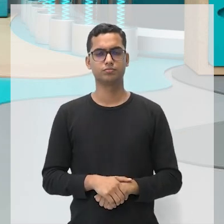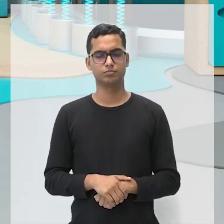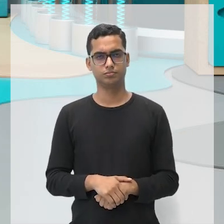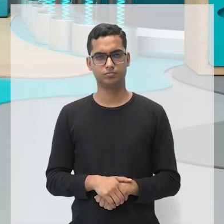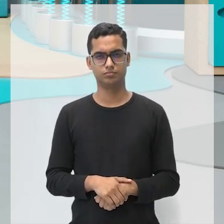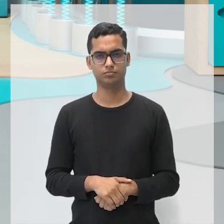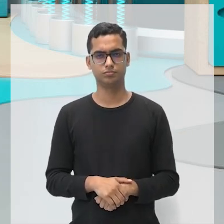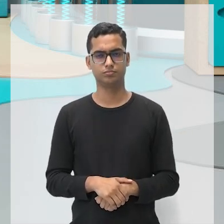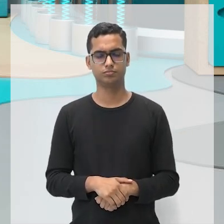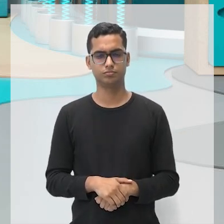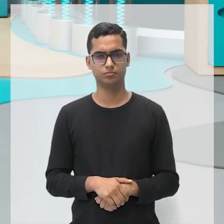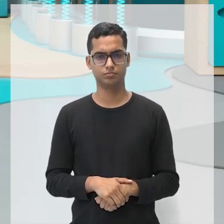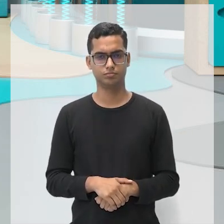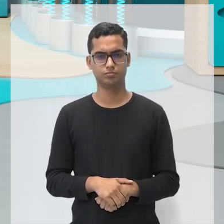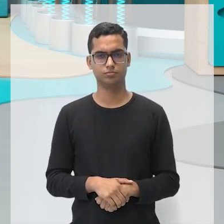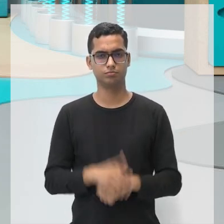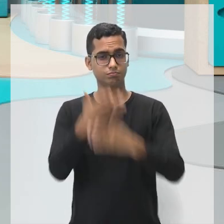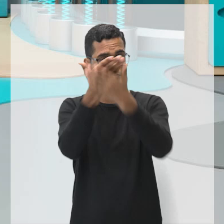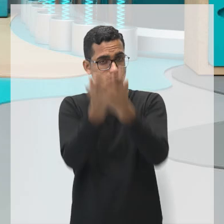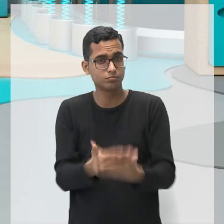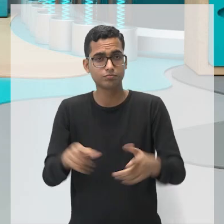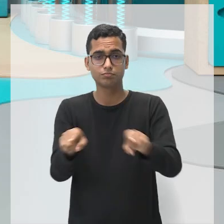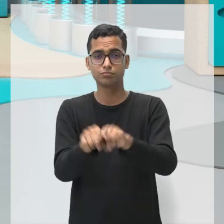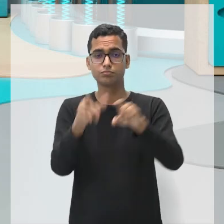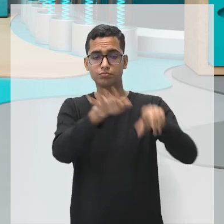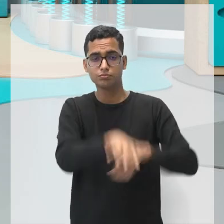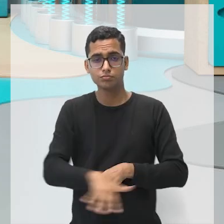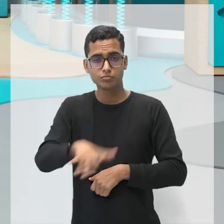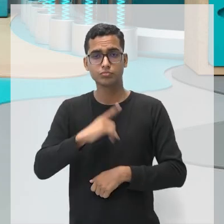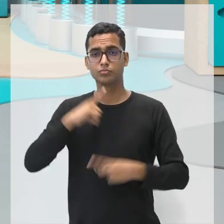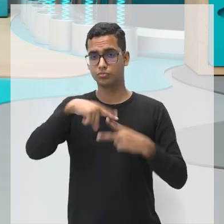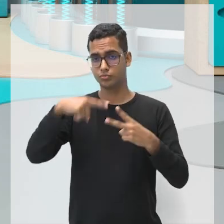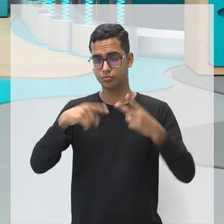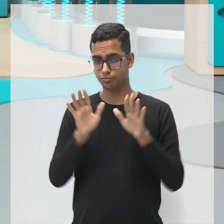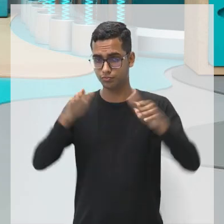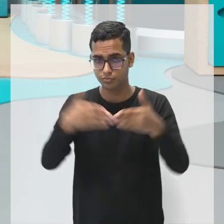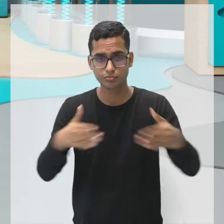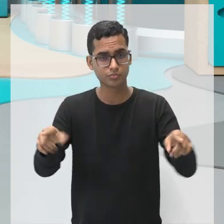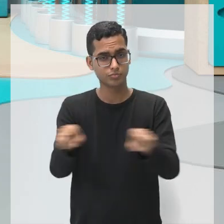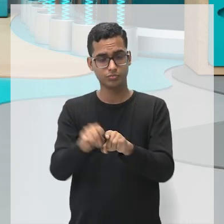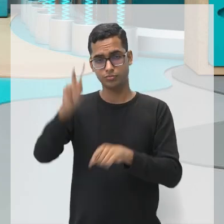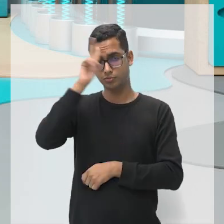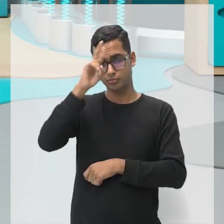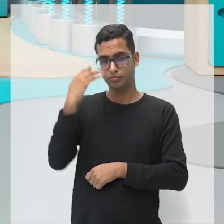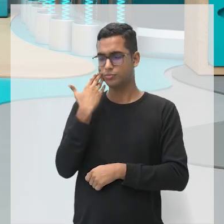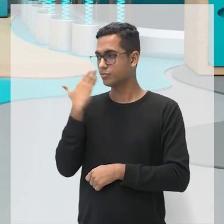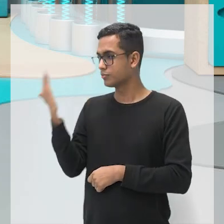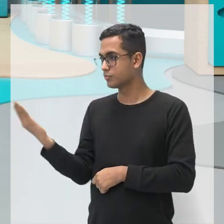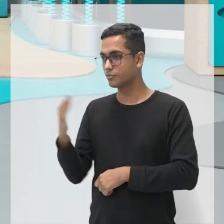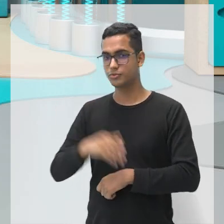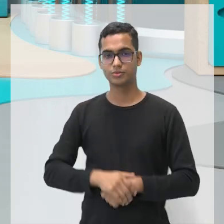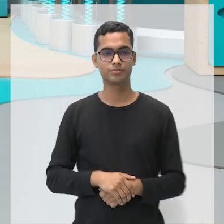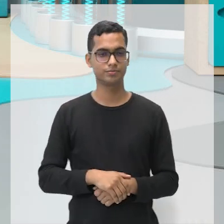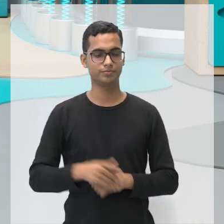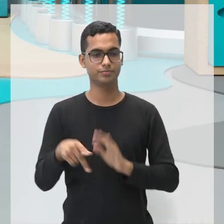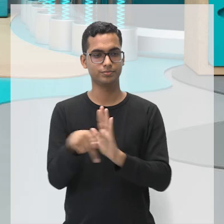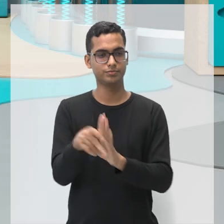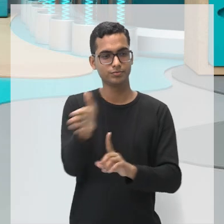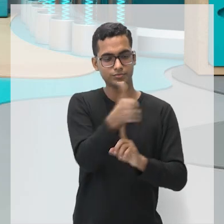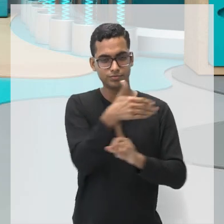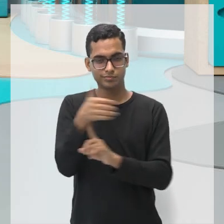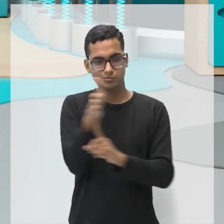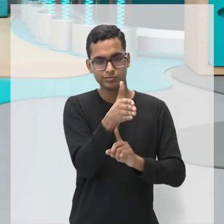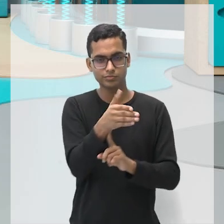acessibilidade e adaptação. Nas nossas aulas, nós falamos aí sobre 2 específicos e a gente começa relembrando sobre a barra-bandeira. Olha